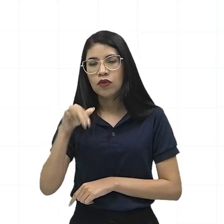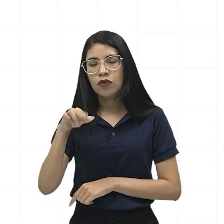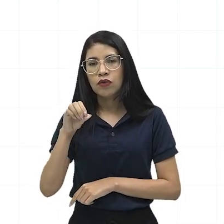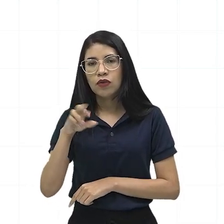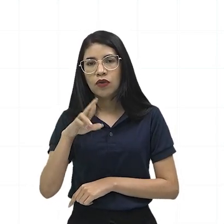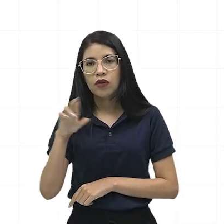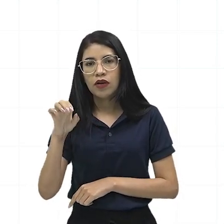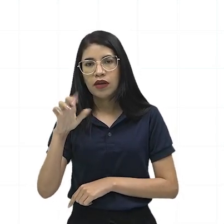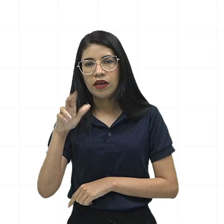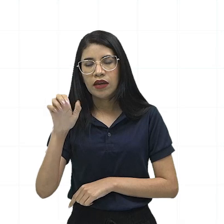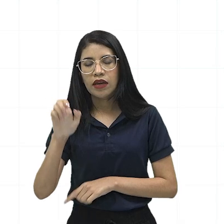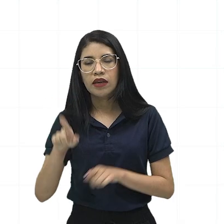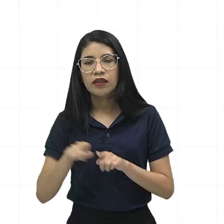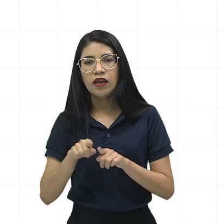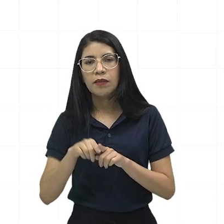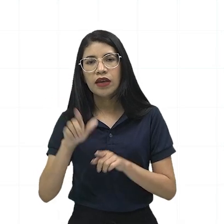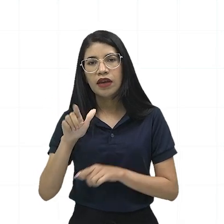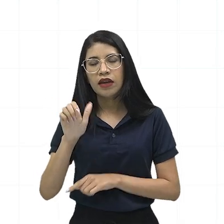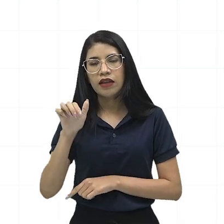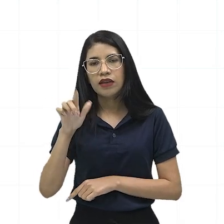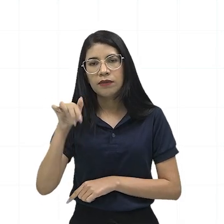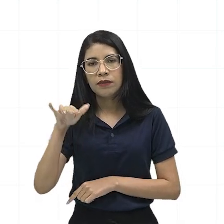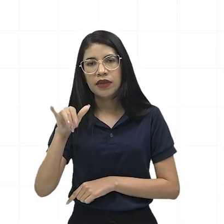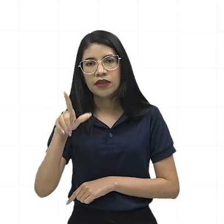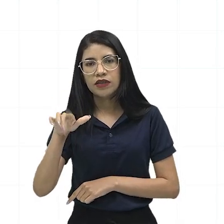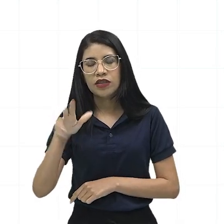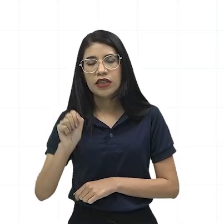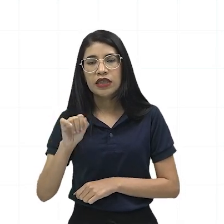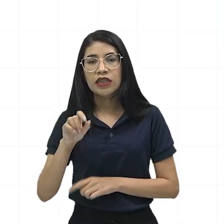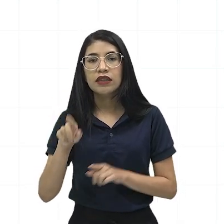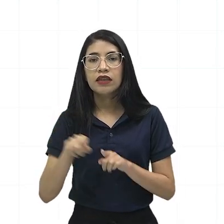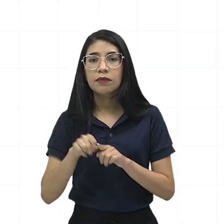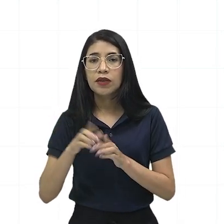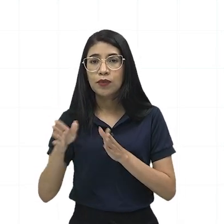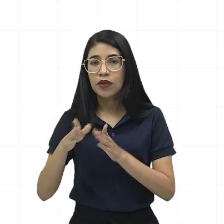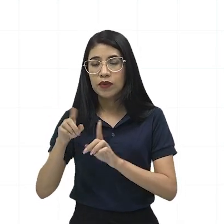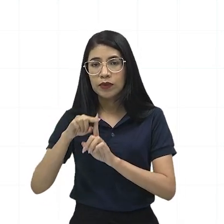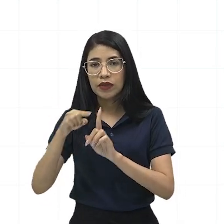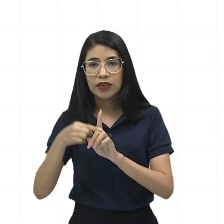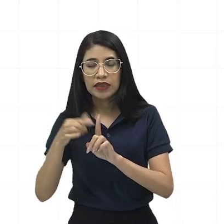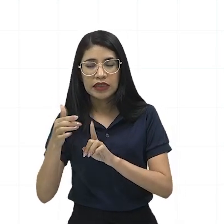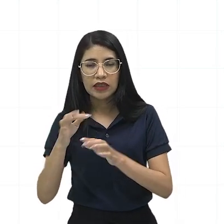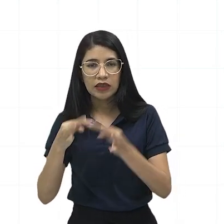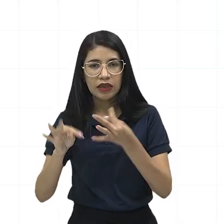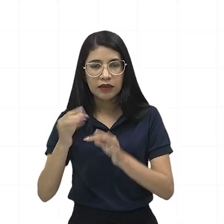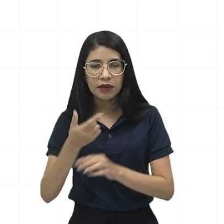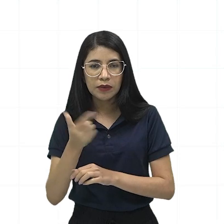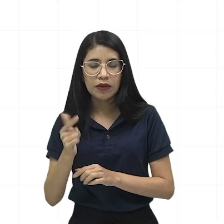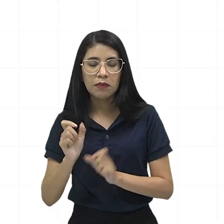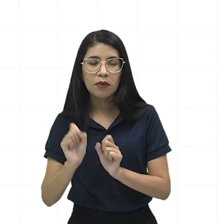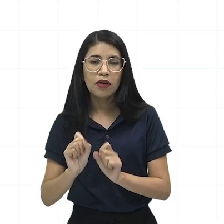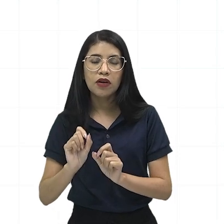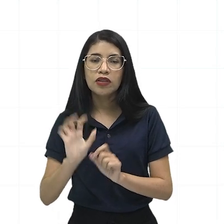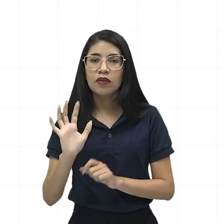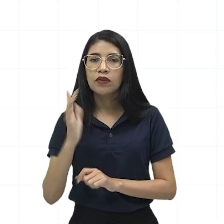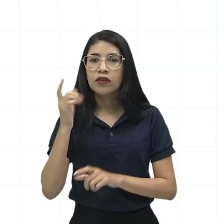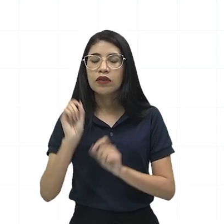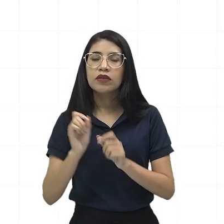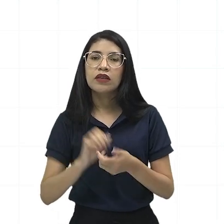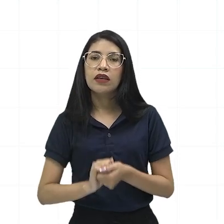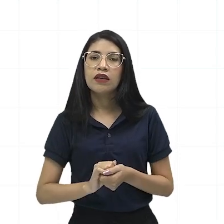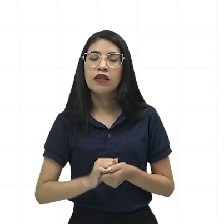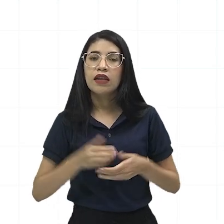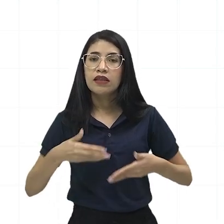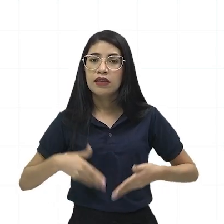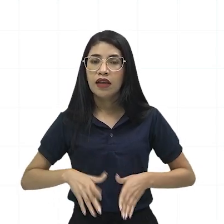e infecção por clamídia. E na gestação, quando não tratada, pode evoluir para um rompimento prematuro